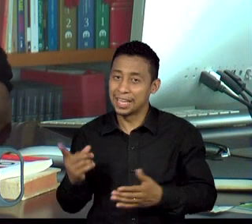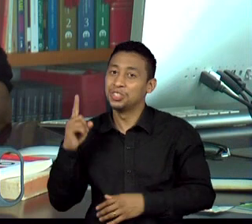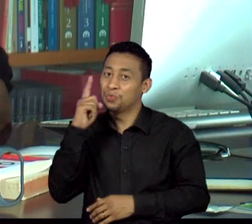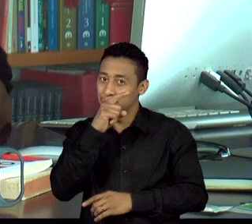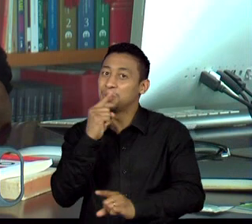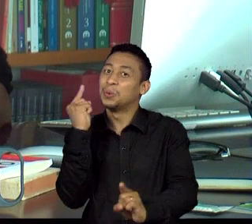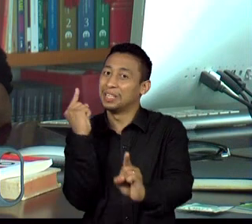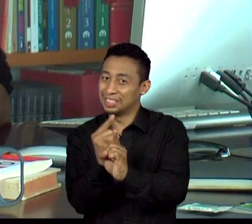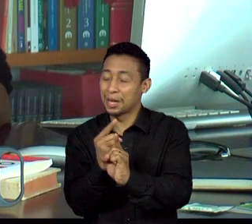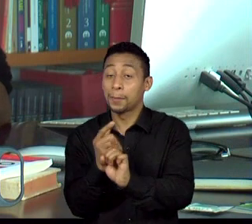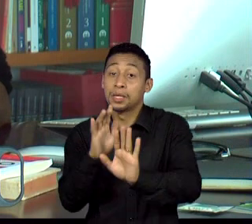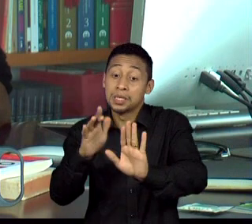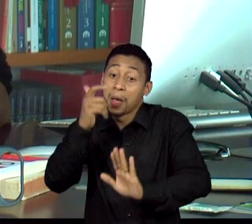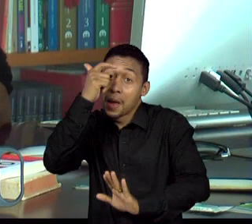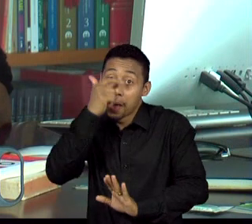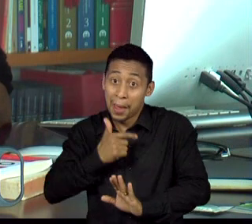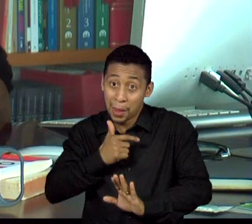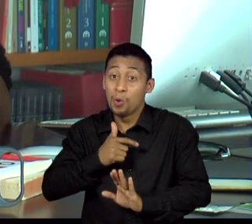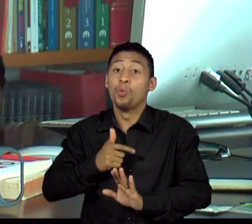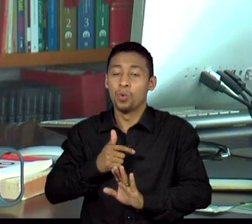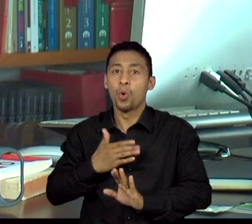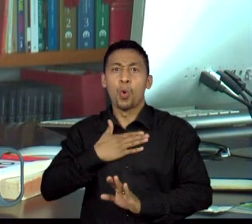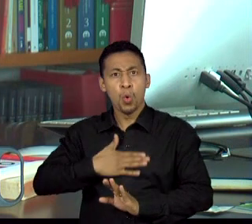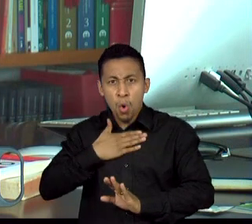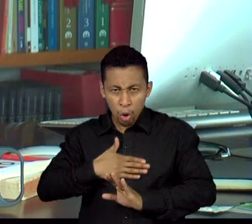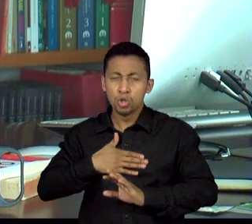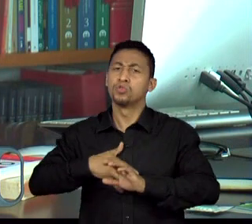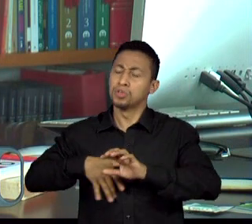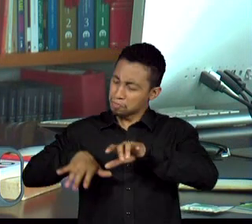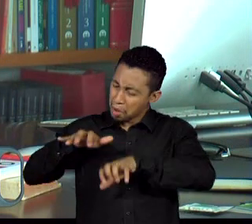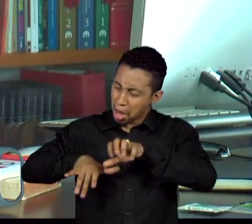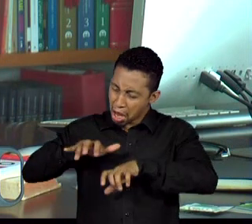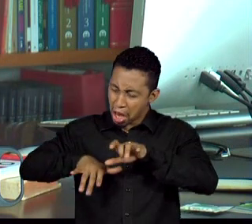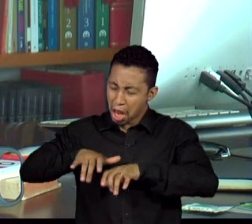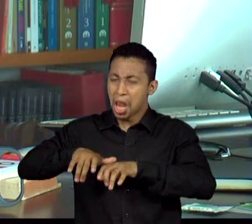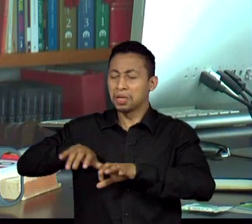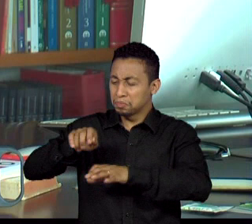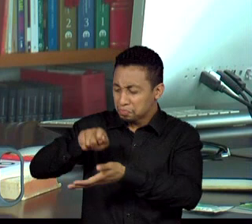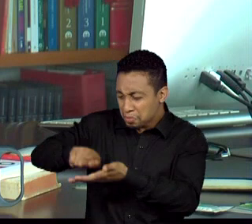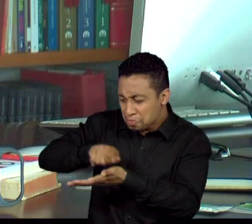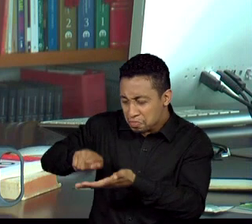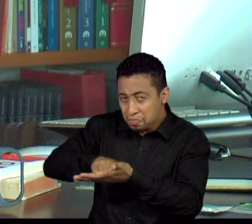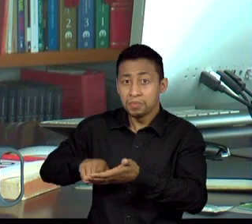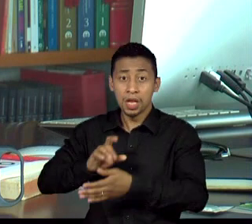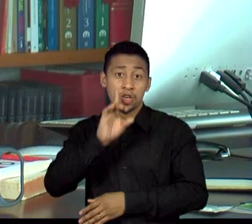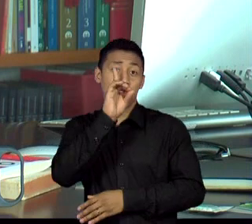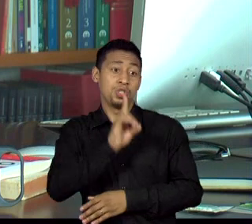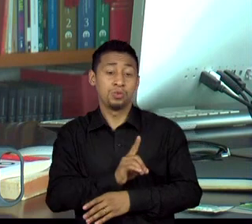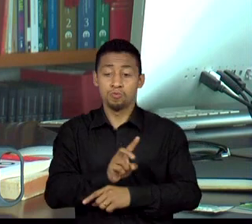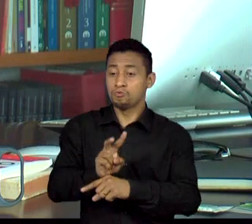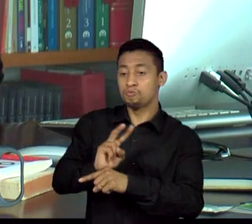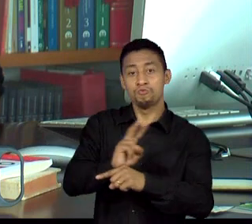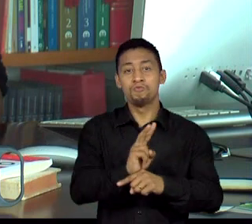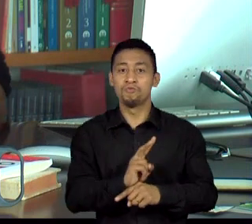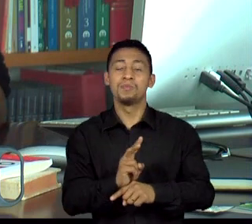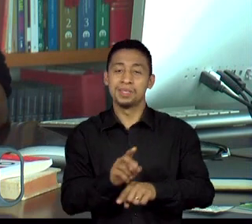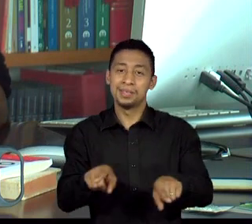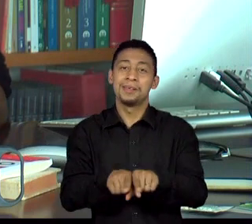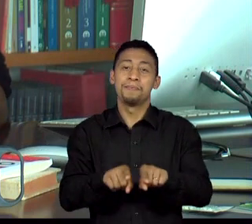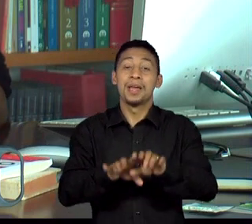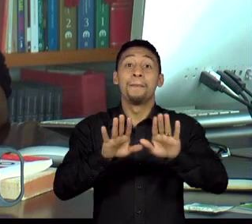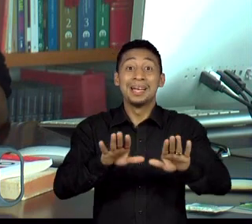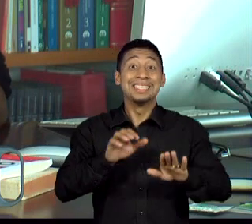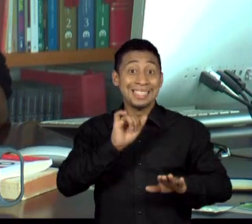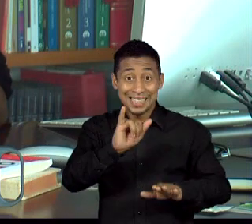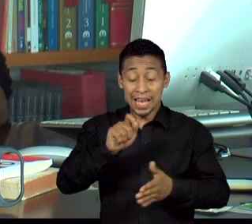mais um roteirista que dirige do que propriamente um diretor. Eu nunca saberia, eu acho que eu não saberia dirigir um texto que não fui eu que